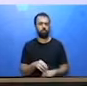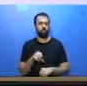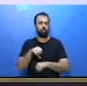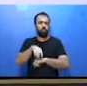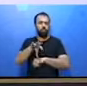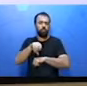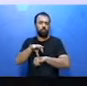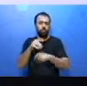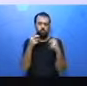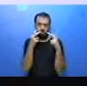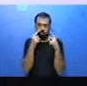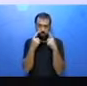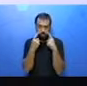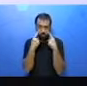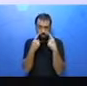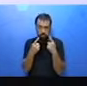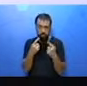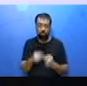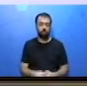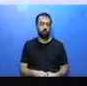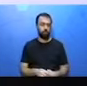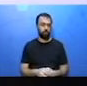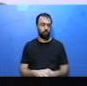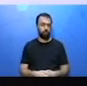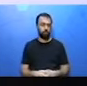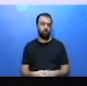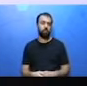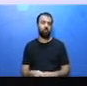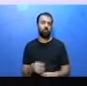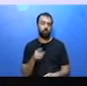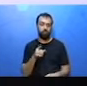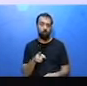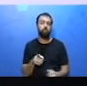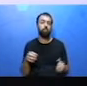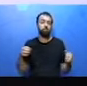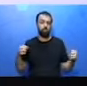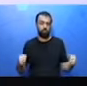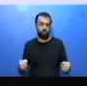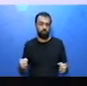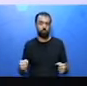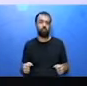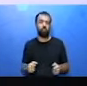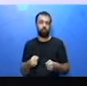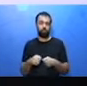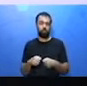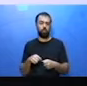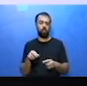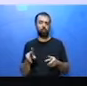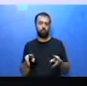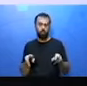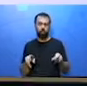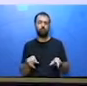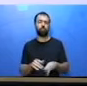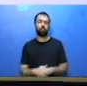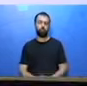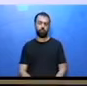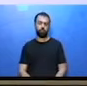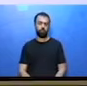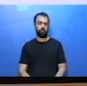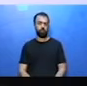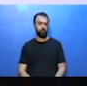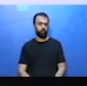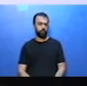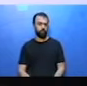quem ajuda com as atividades escolares pode fazer isso para ela lá no material empresto tá